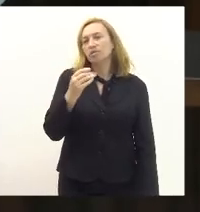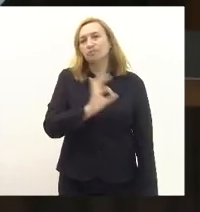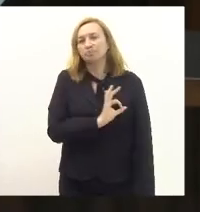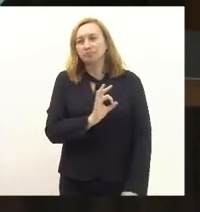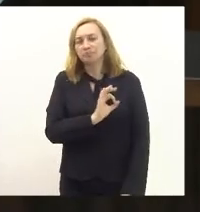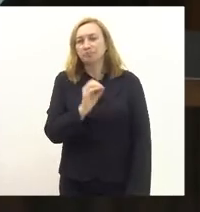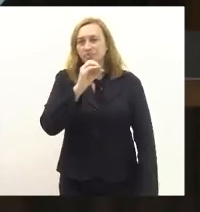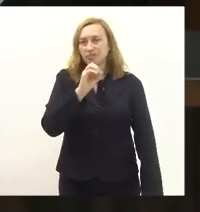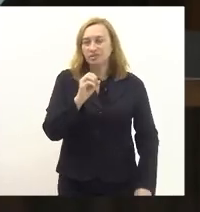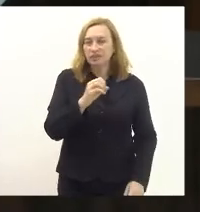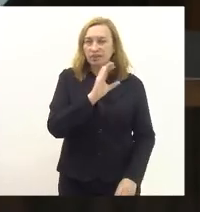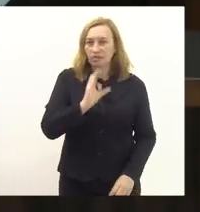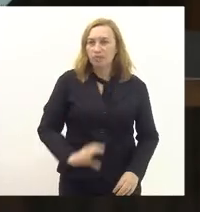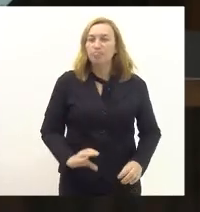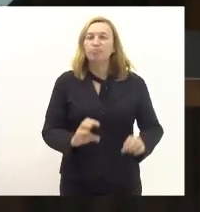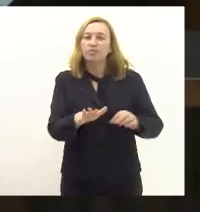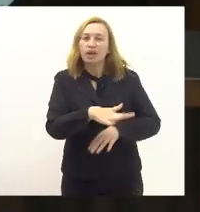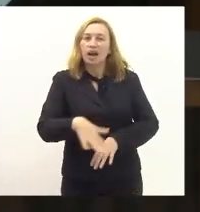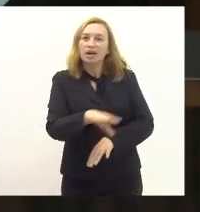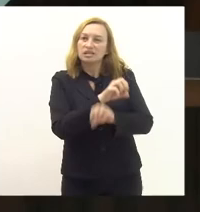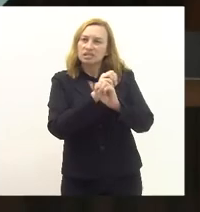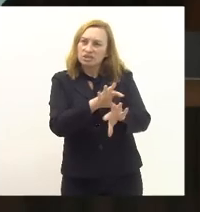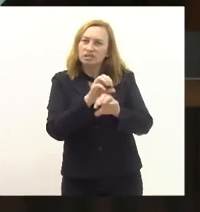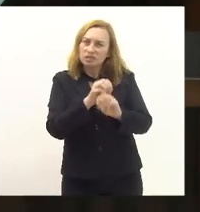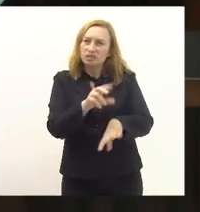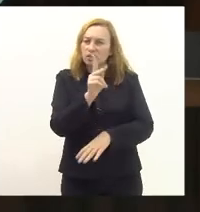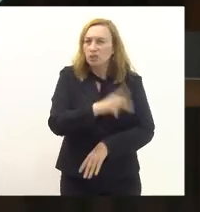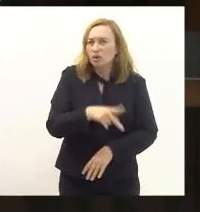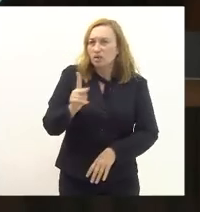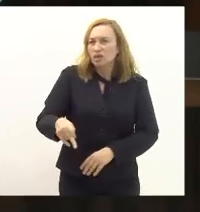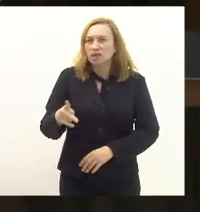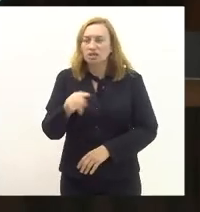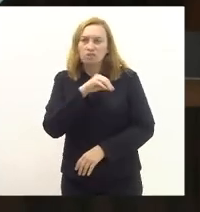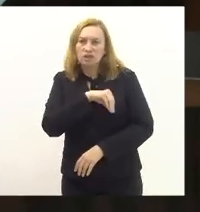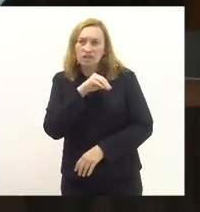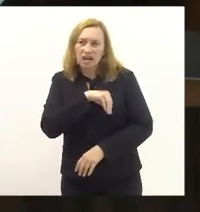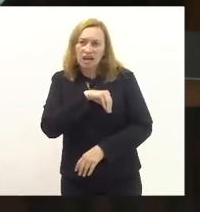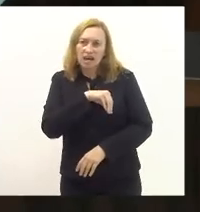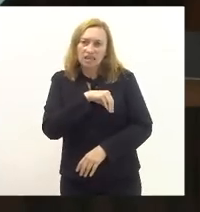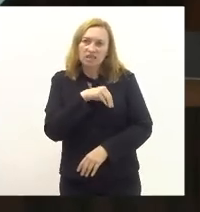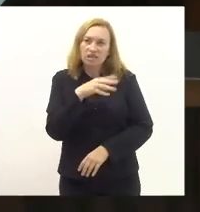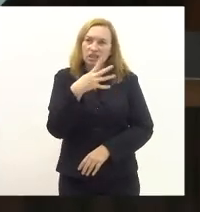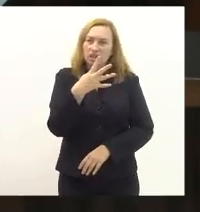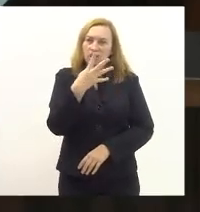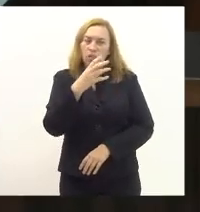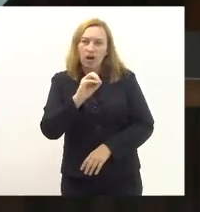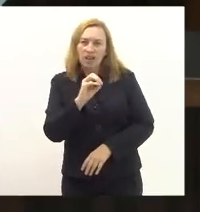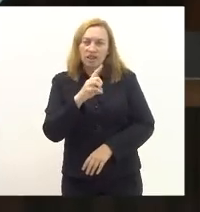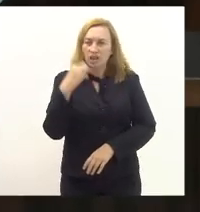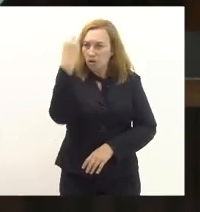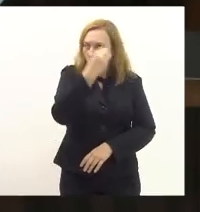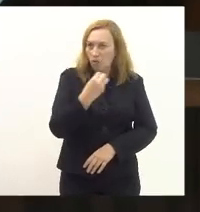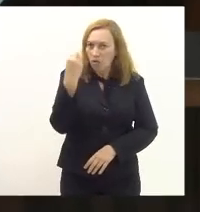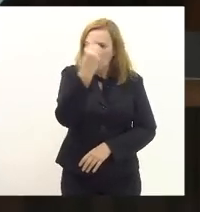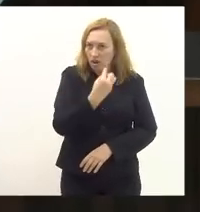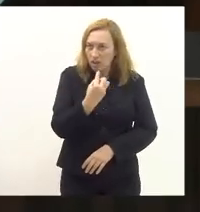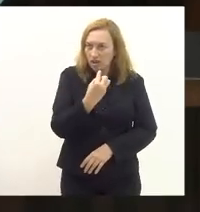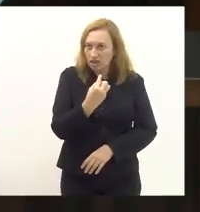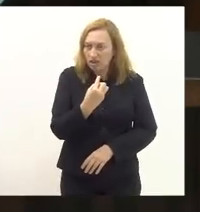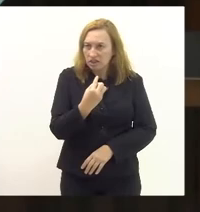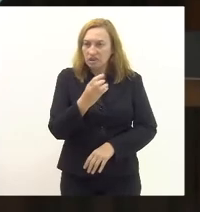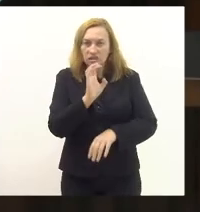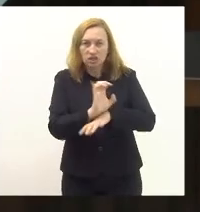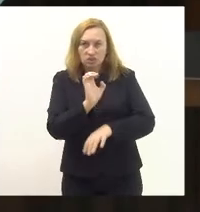porque o professor que tem um salário, que atua em 40 horas semanais na rede estadual